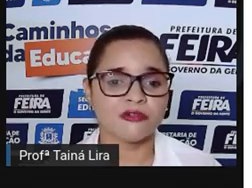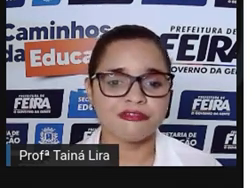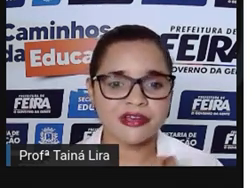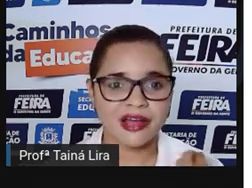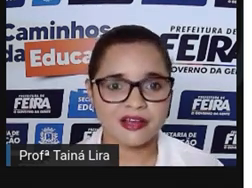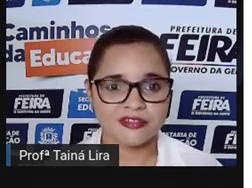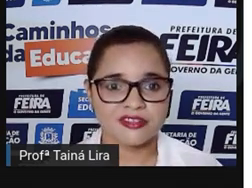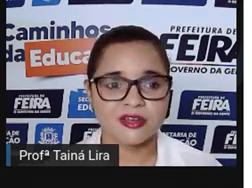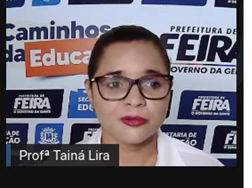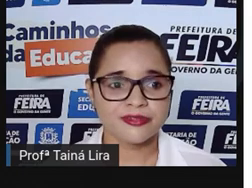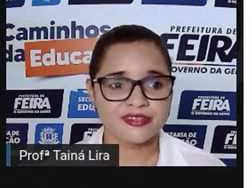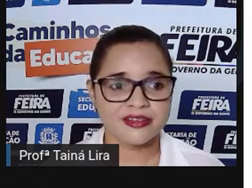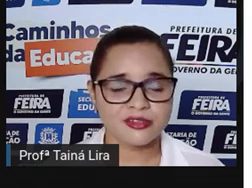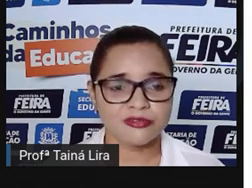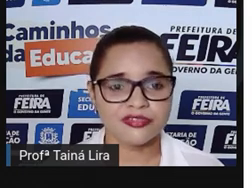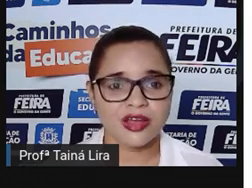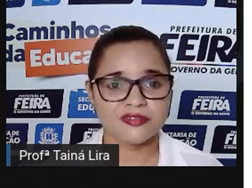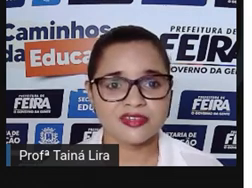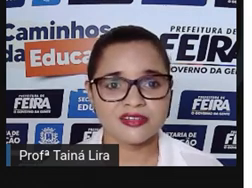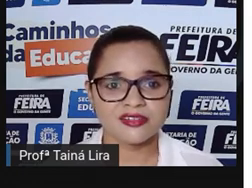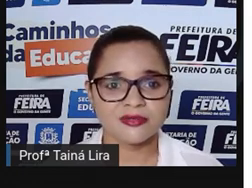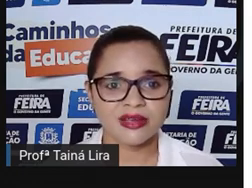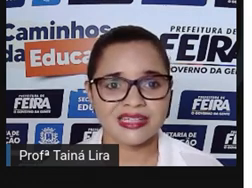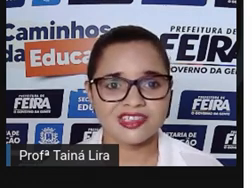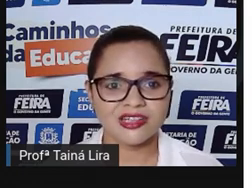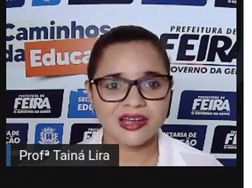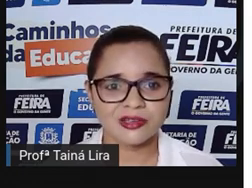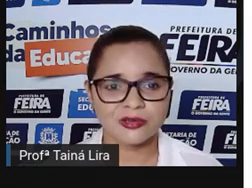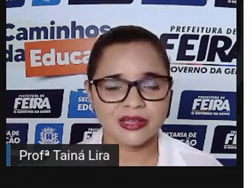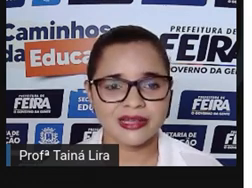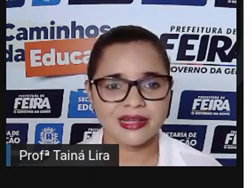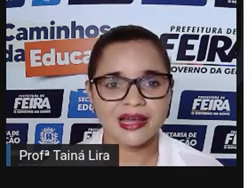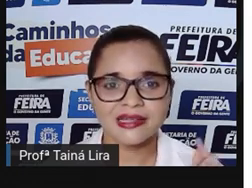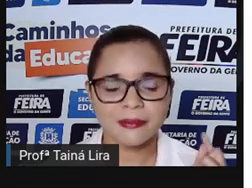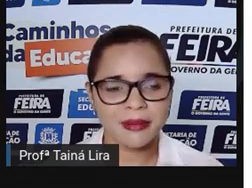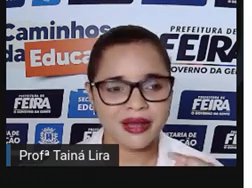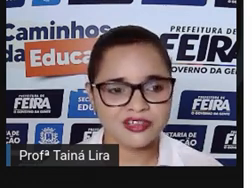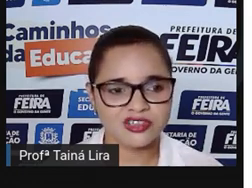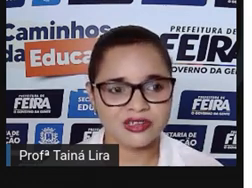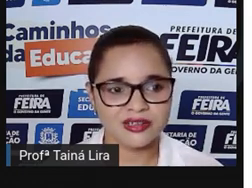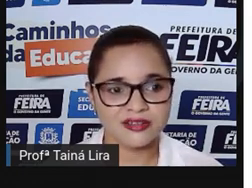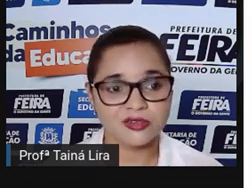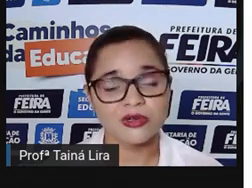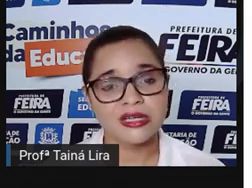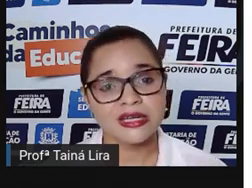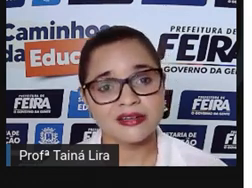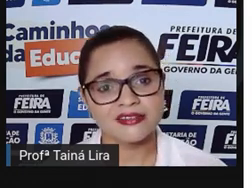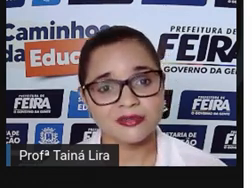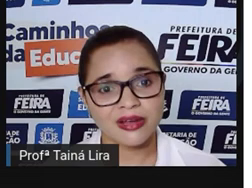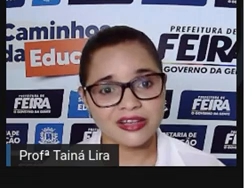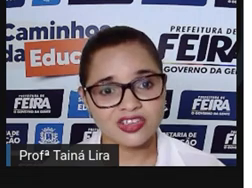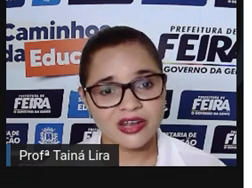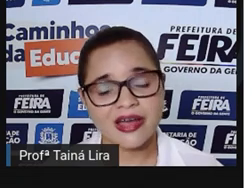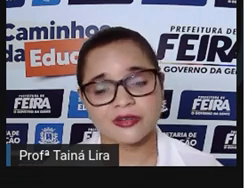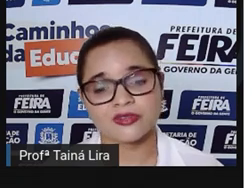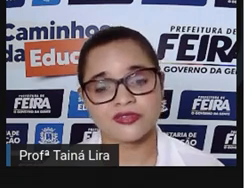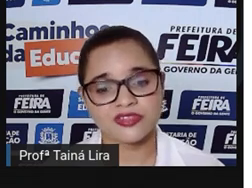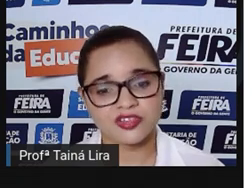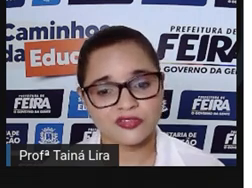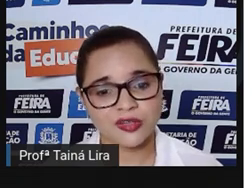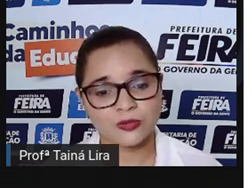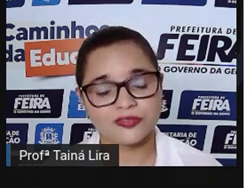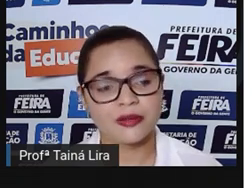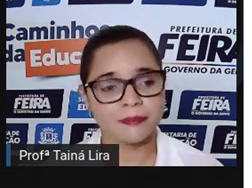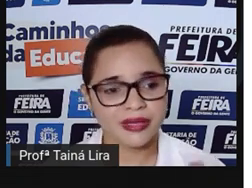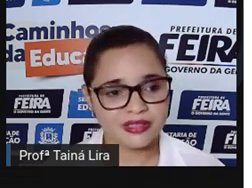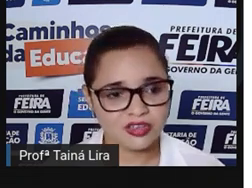sites confiáveis. Os sites confiáveis, eles têm um cadeado, né? Lá na barra de endereço, eles têm um cadeado. Se você